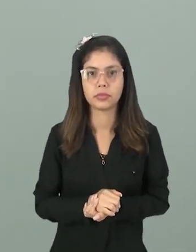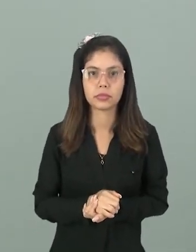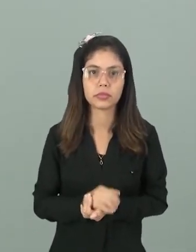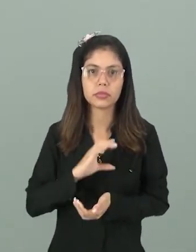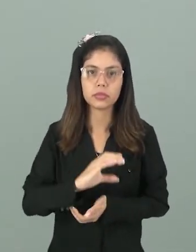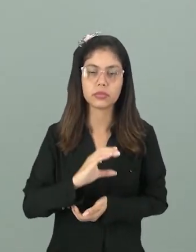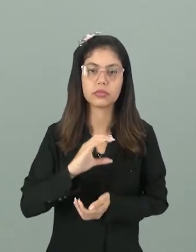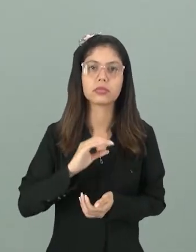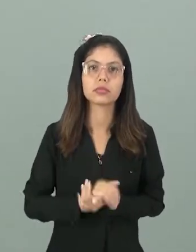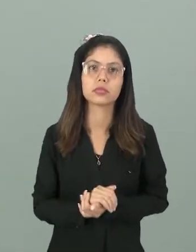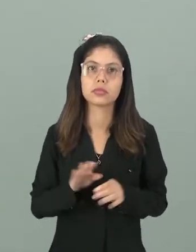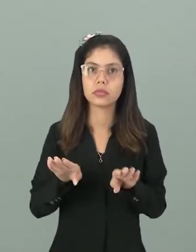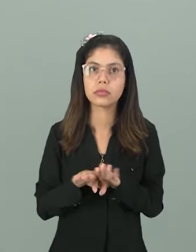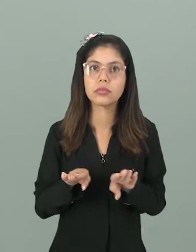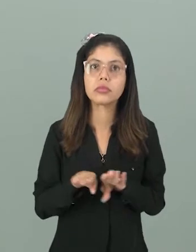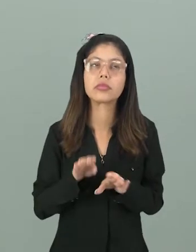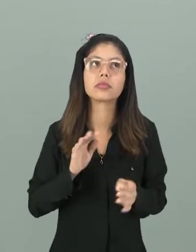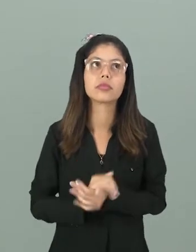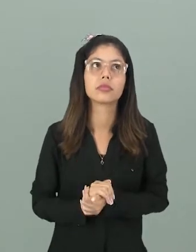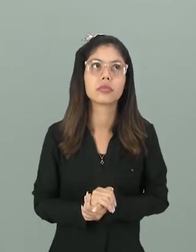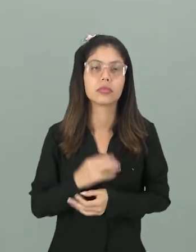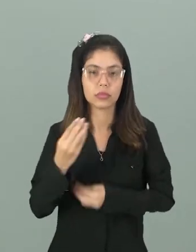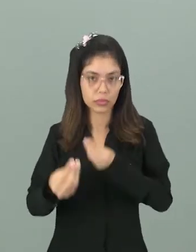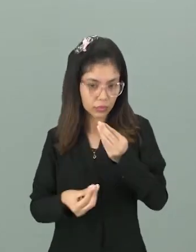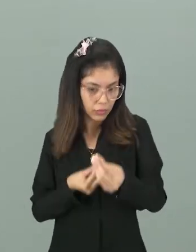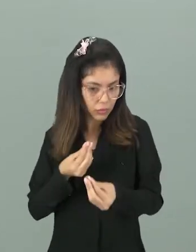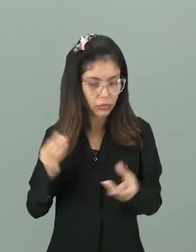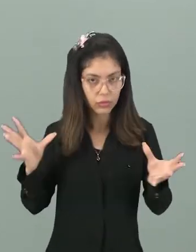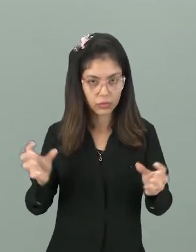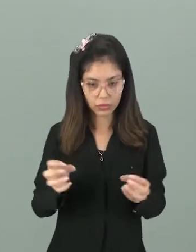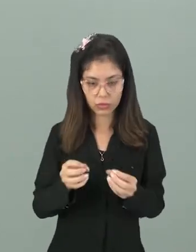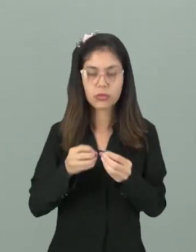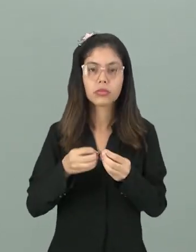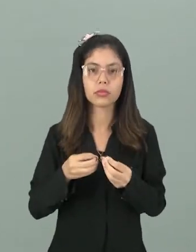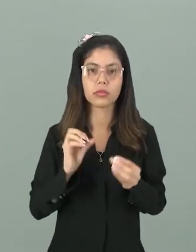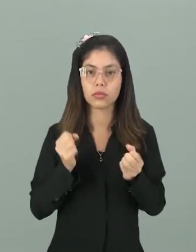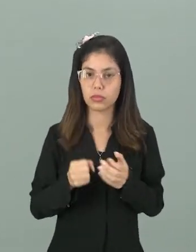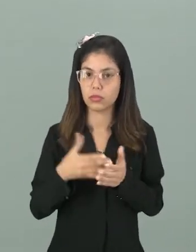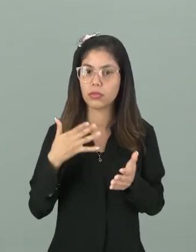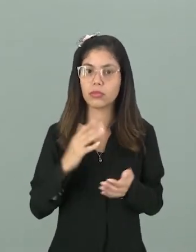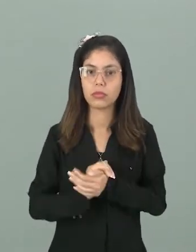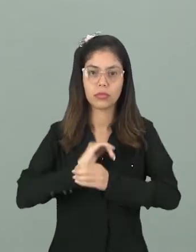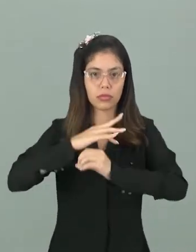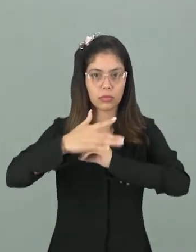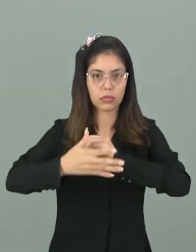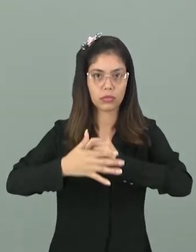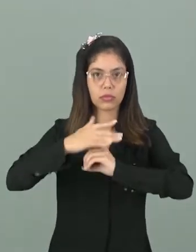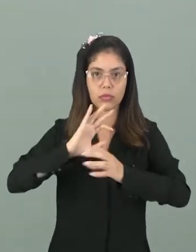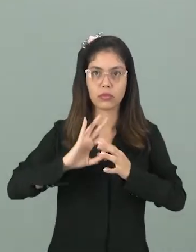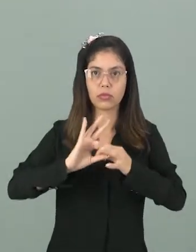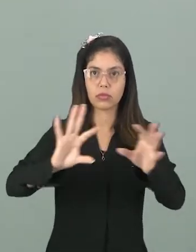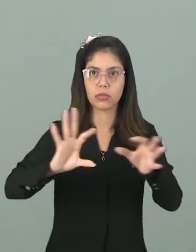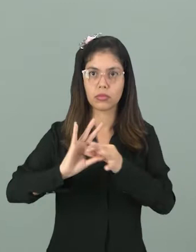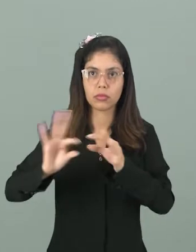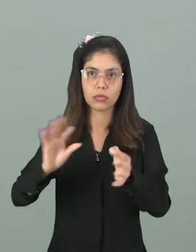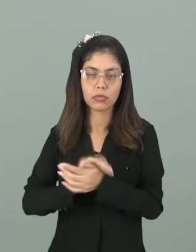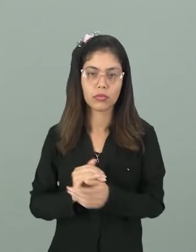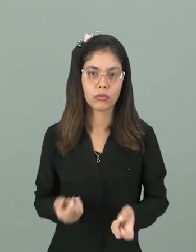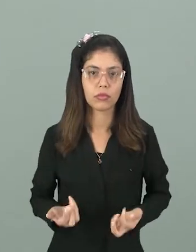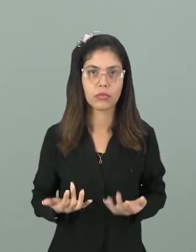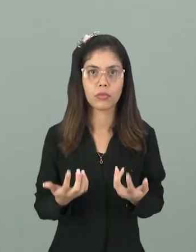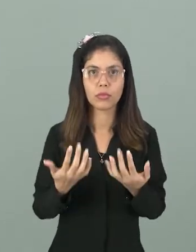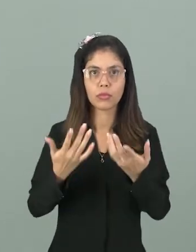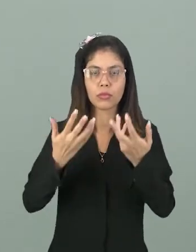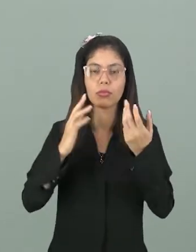esse carbono também, conforme ele vai sendo acumulado na atmosfera, né, conforme ele vai sendo liberado aí pela queima de